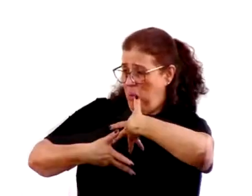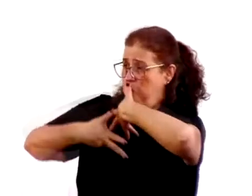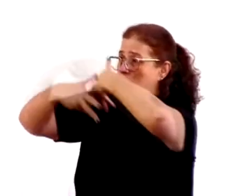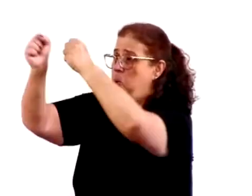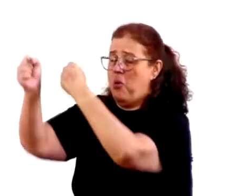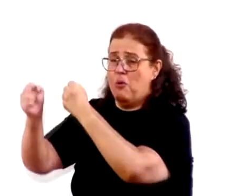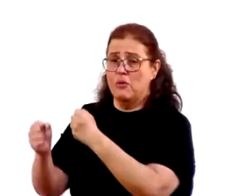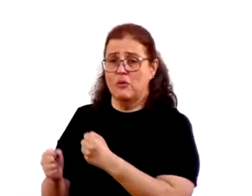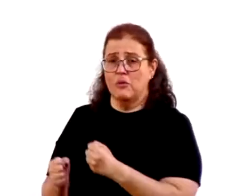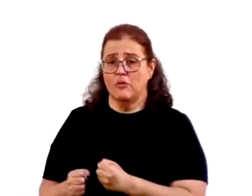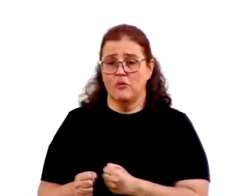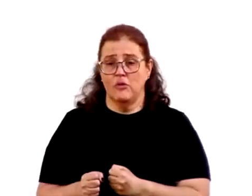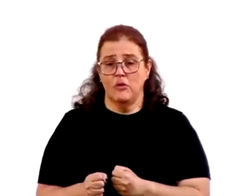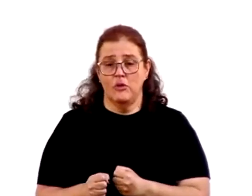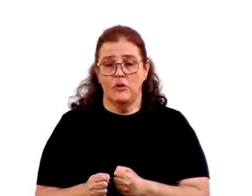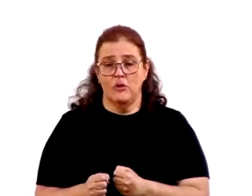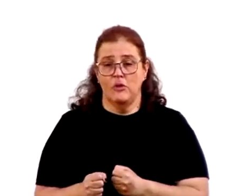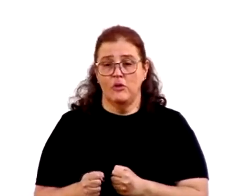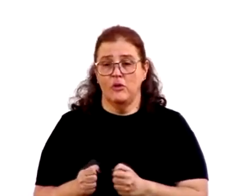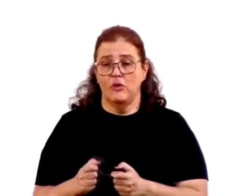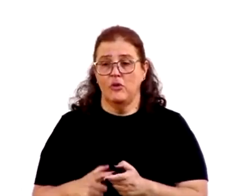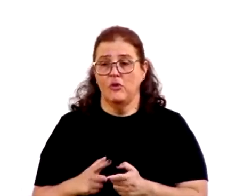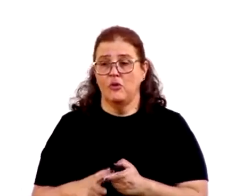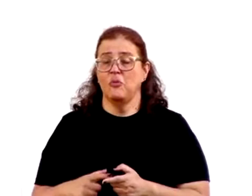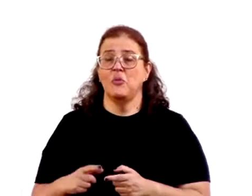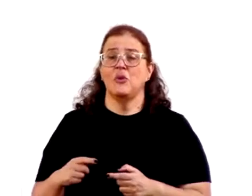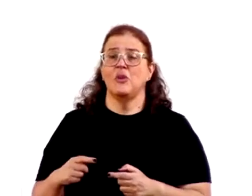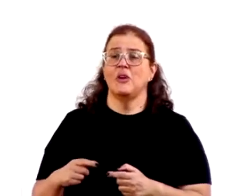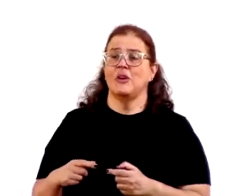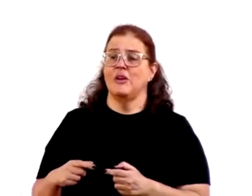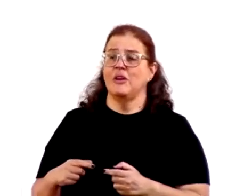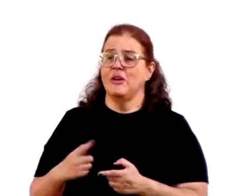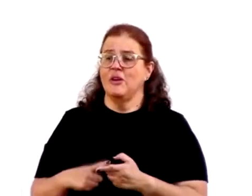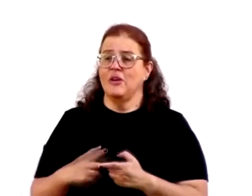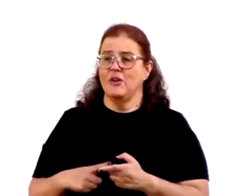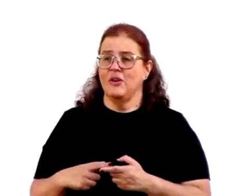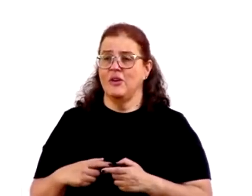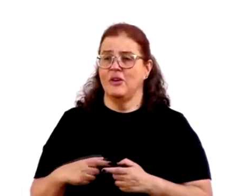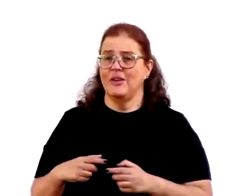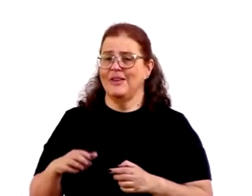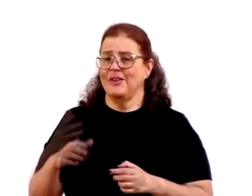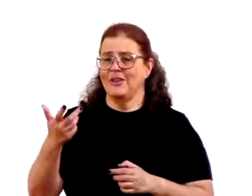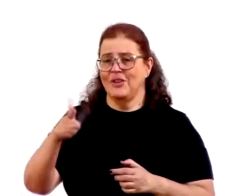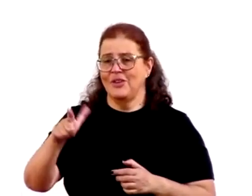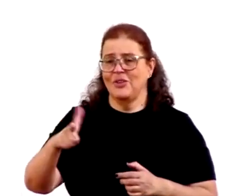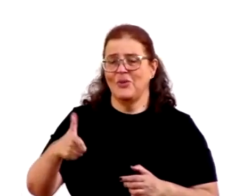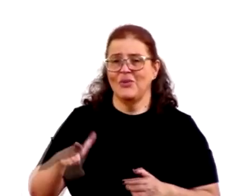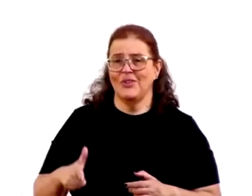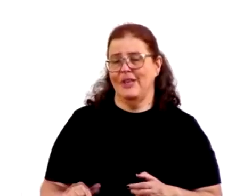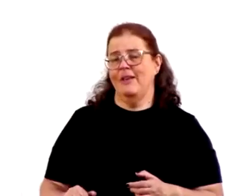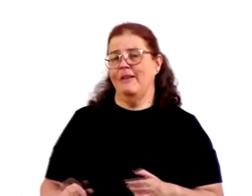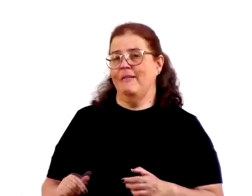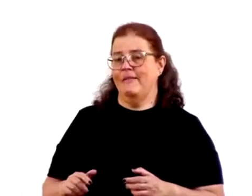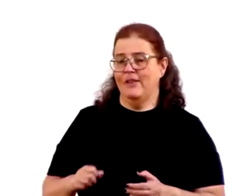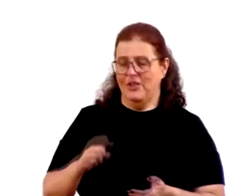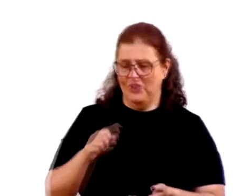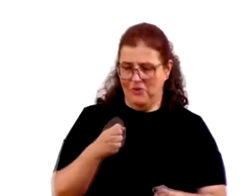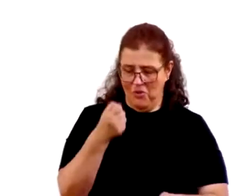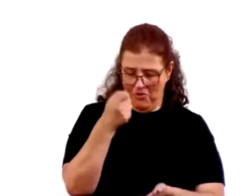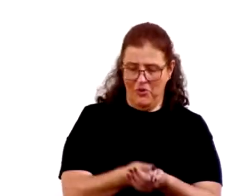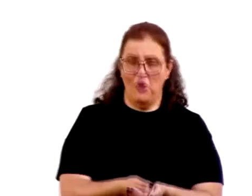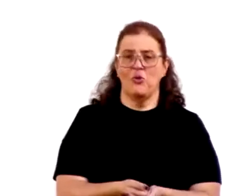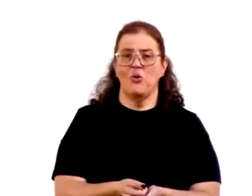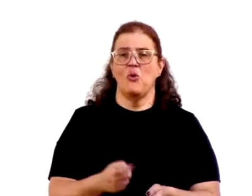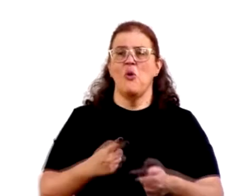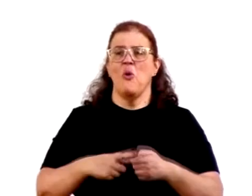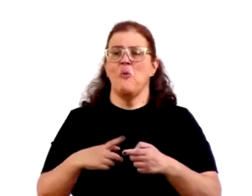quero, Senhor, isso é meu, é o meu ideal. Nada é teu. Não existe posse quando alguém já é